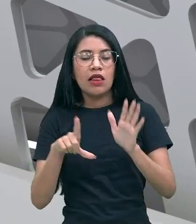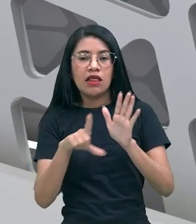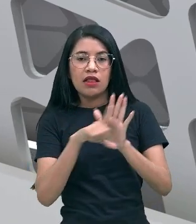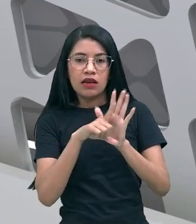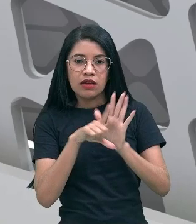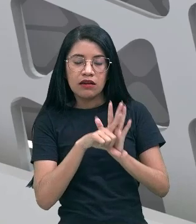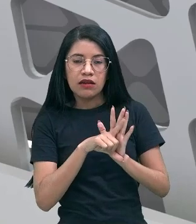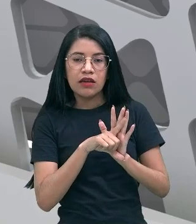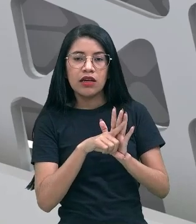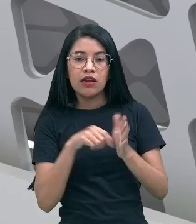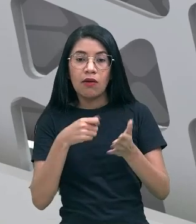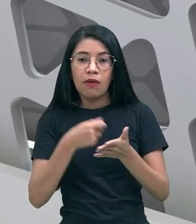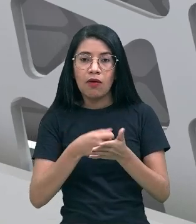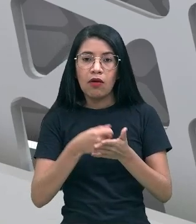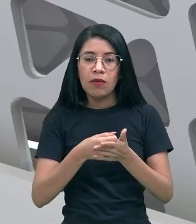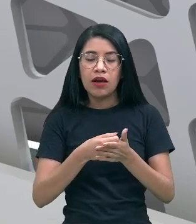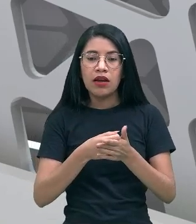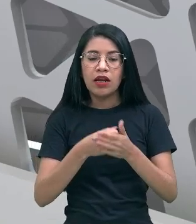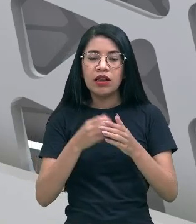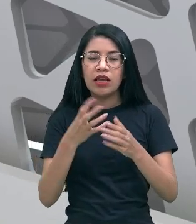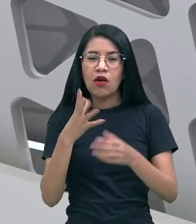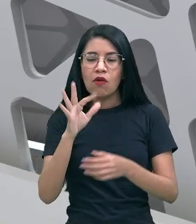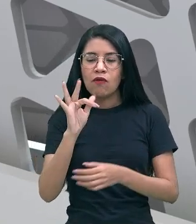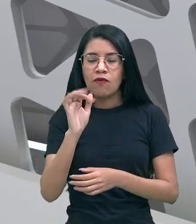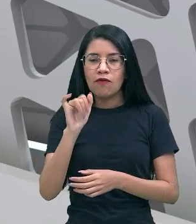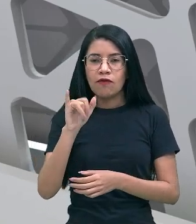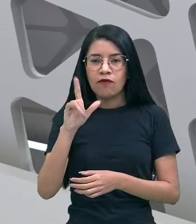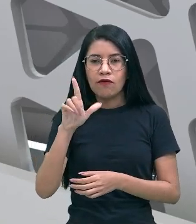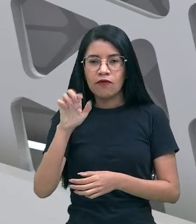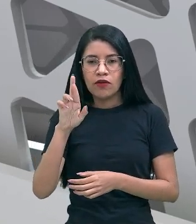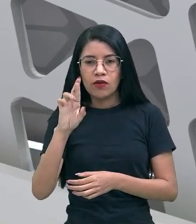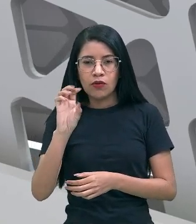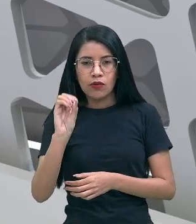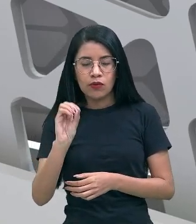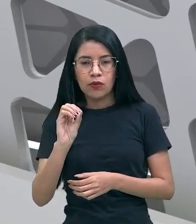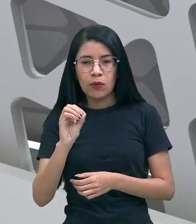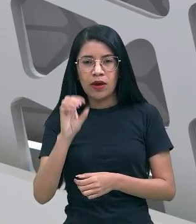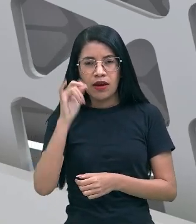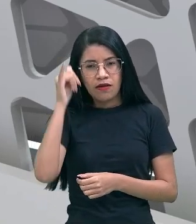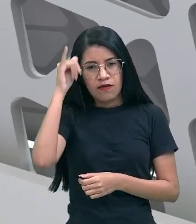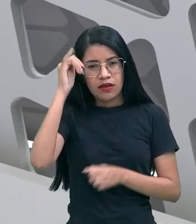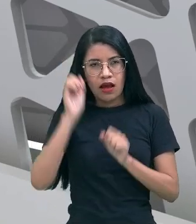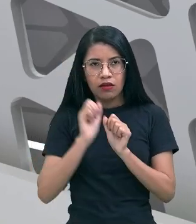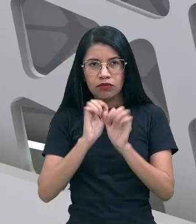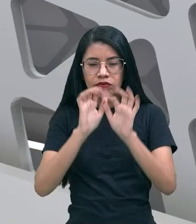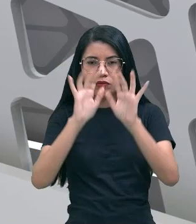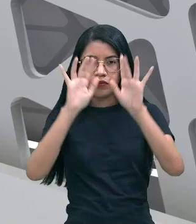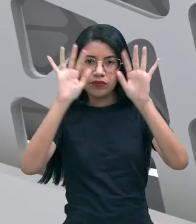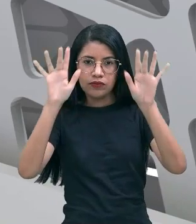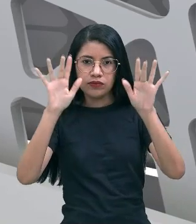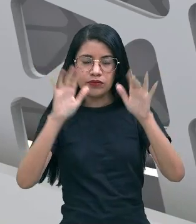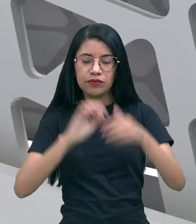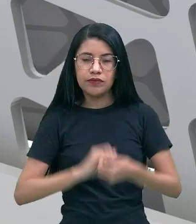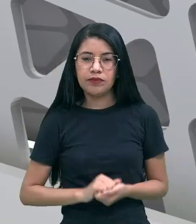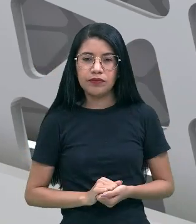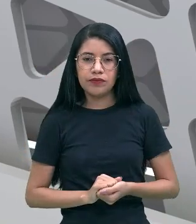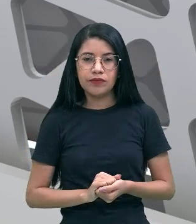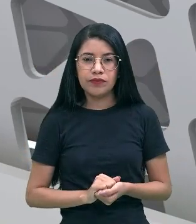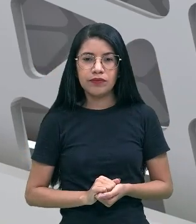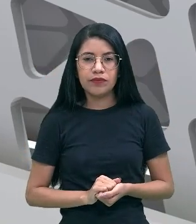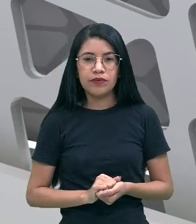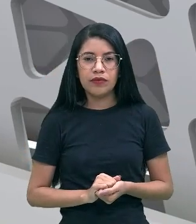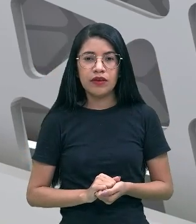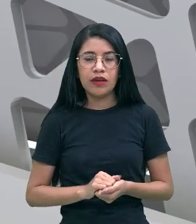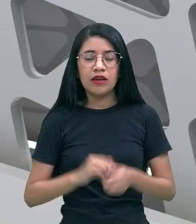obriguem que tenha um filtro. E esse filtro não deixa sair os poluentes, tá bom? Então, a chuva ácida, o